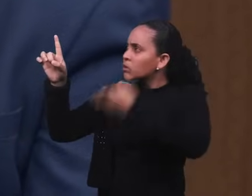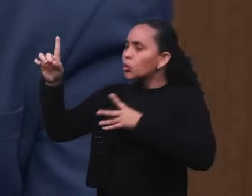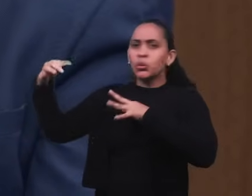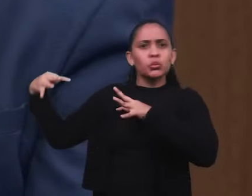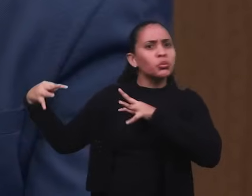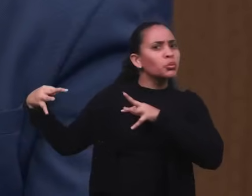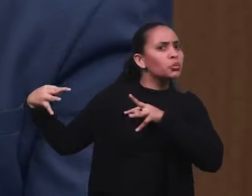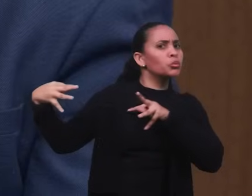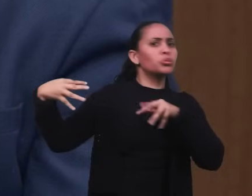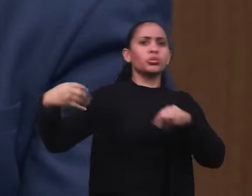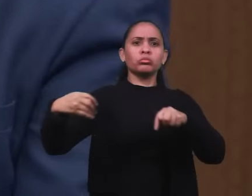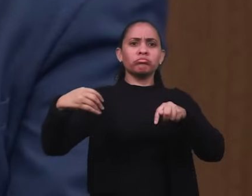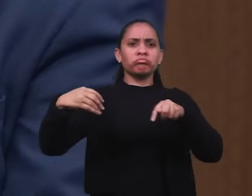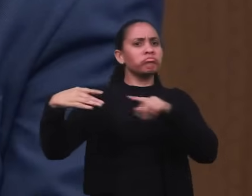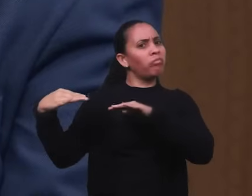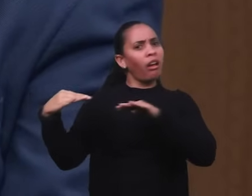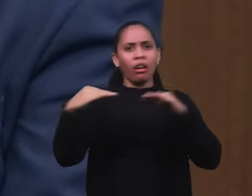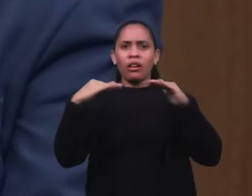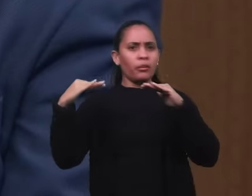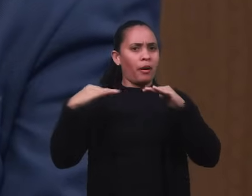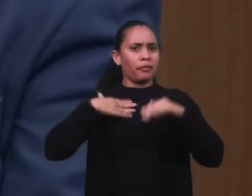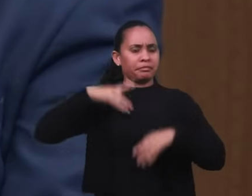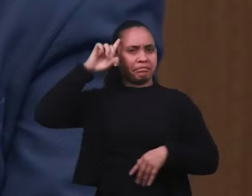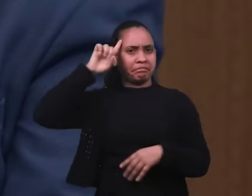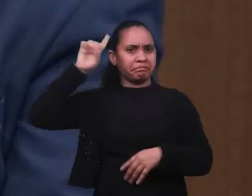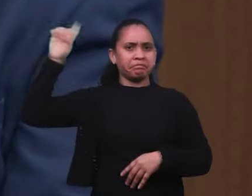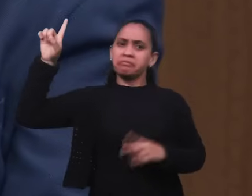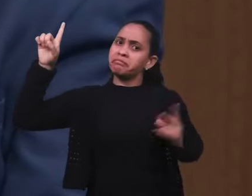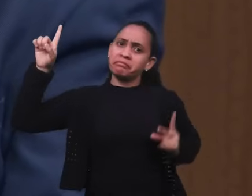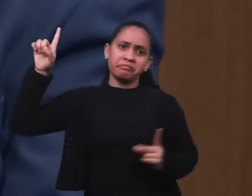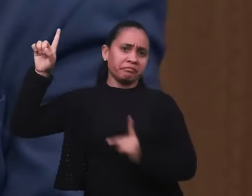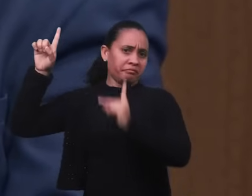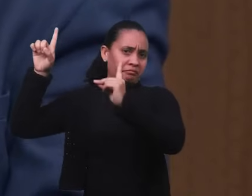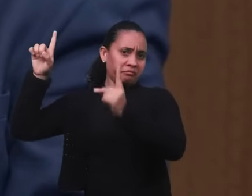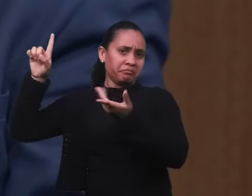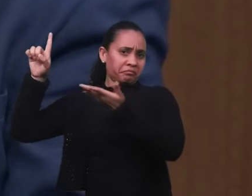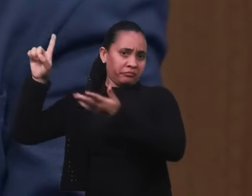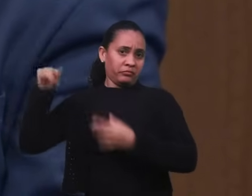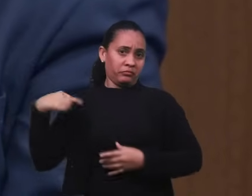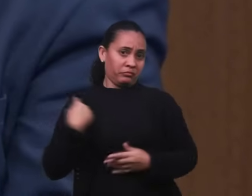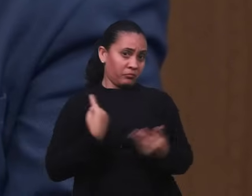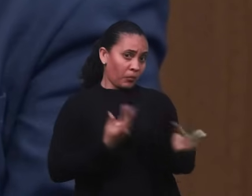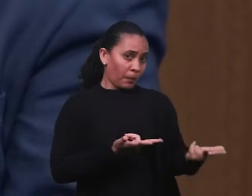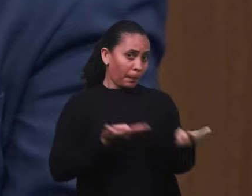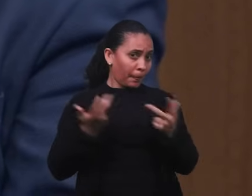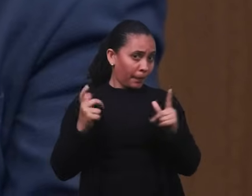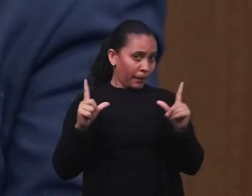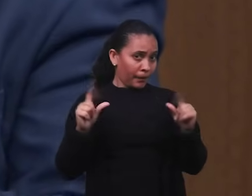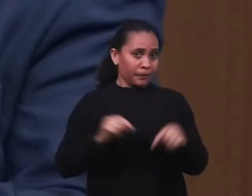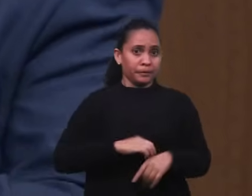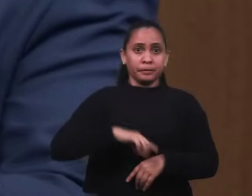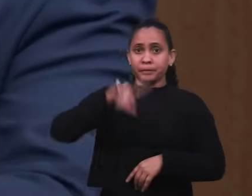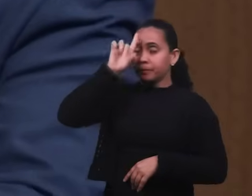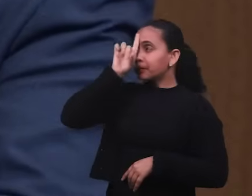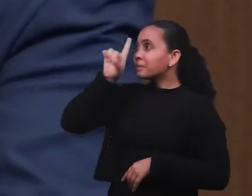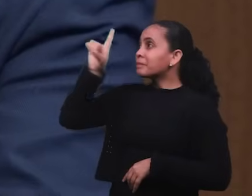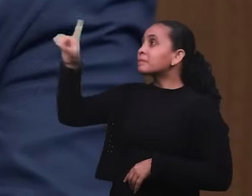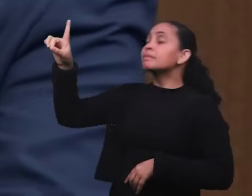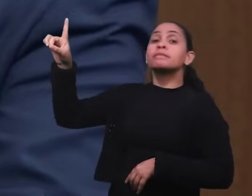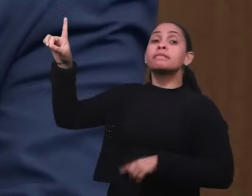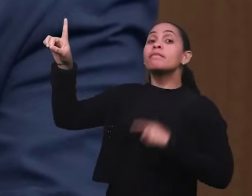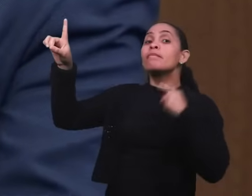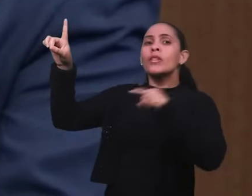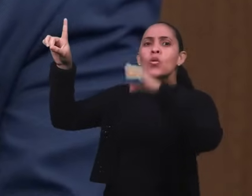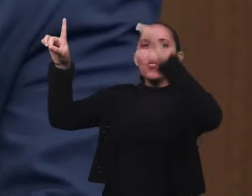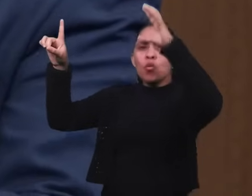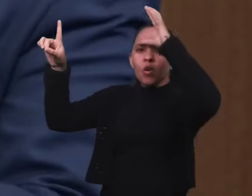Né? É interessante nós percebermos também que o Senhor, portanto, ele tem um conhecimento completo